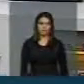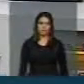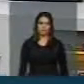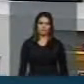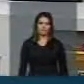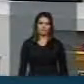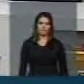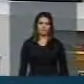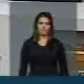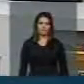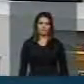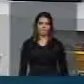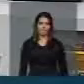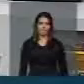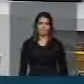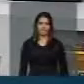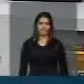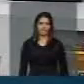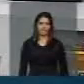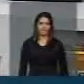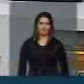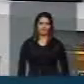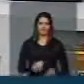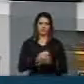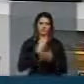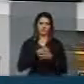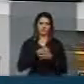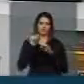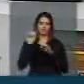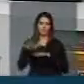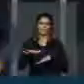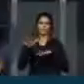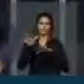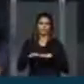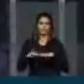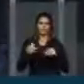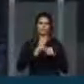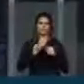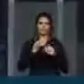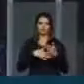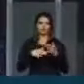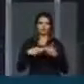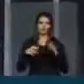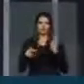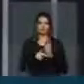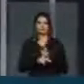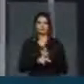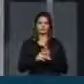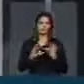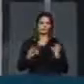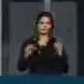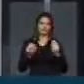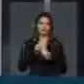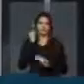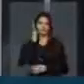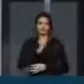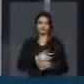os processos nos protesto de rua que foram exteriorizados em todo o